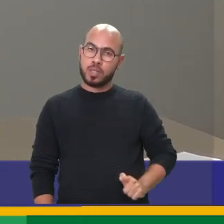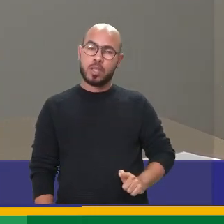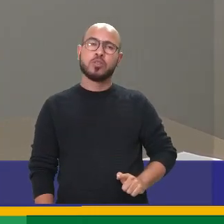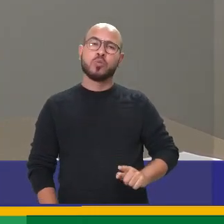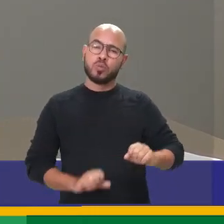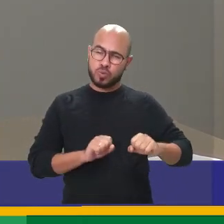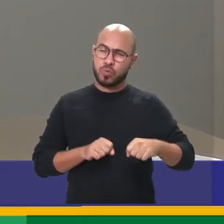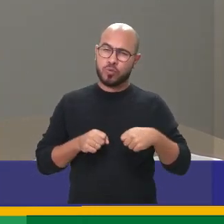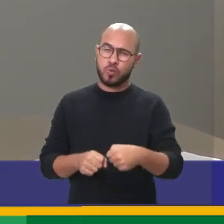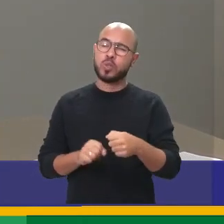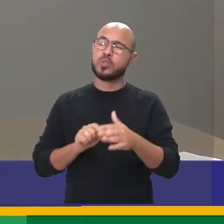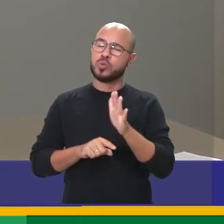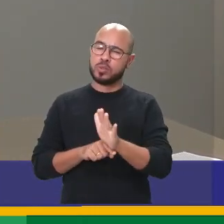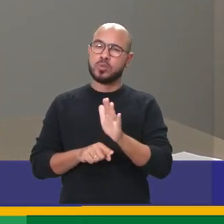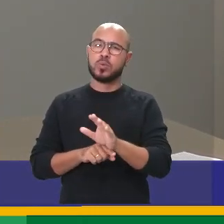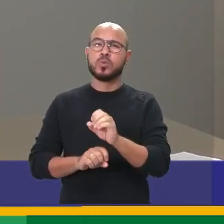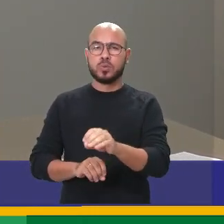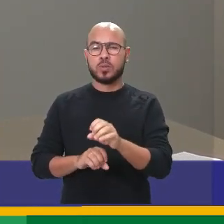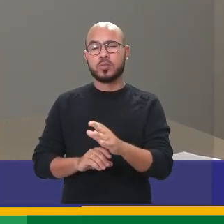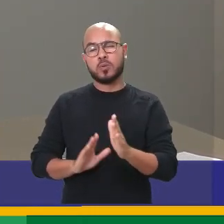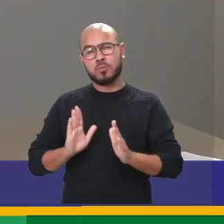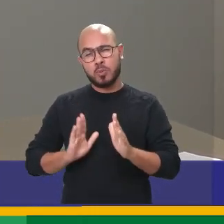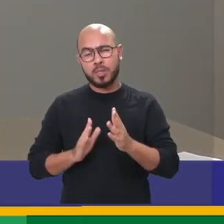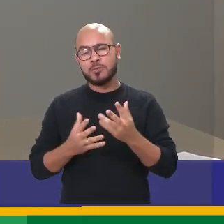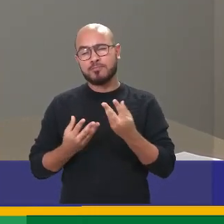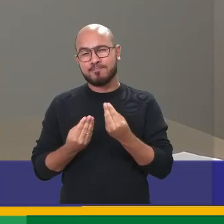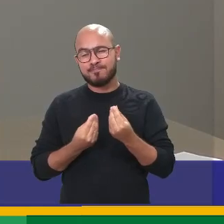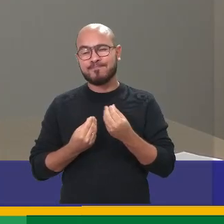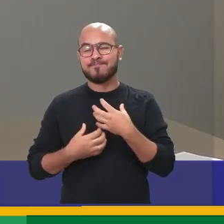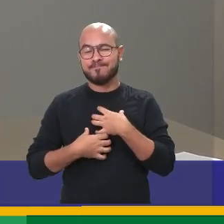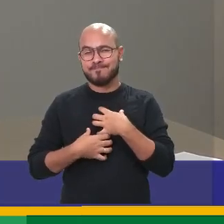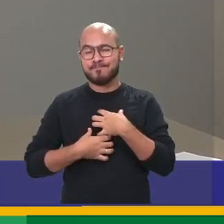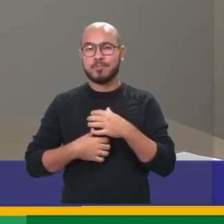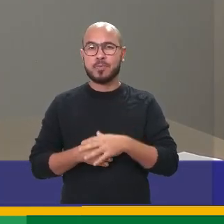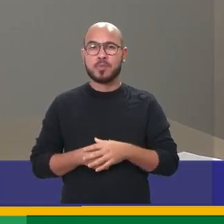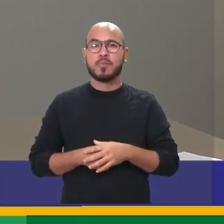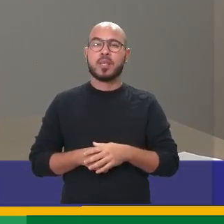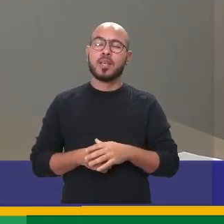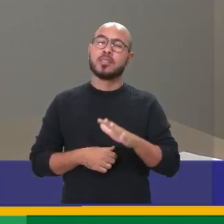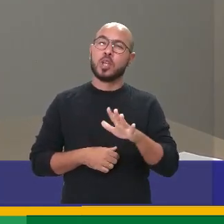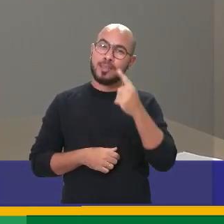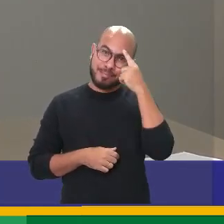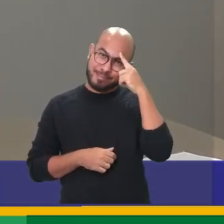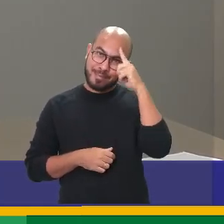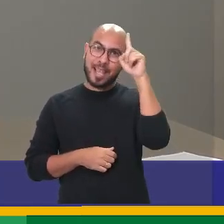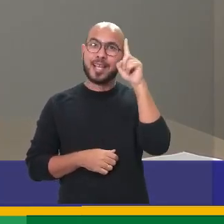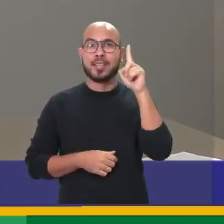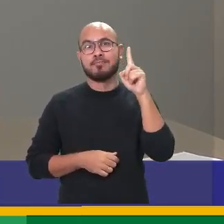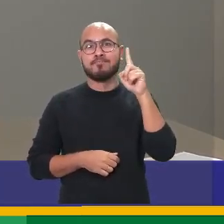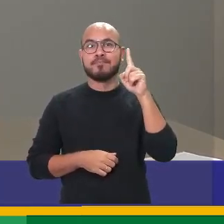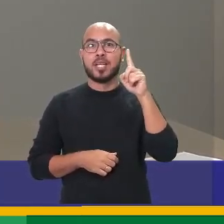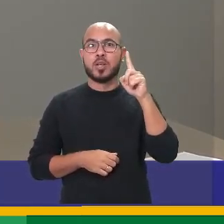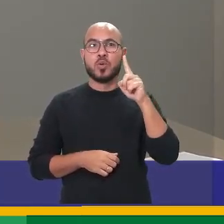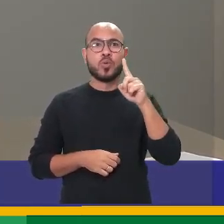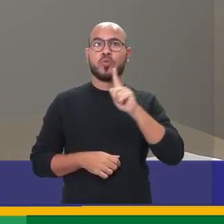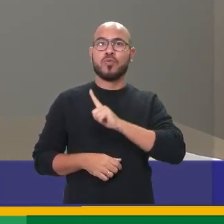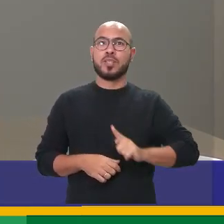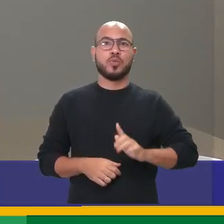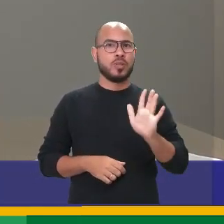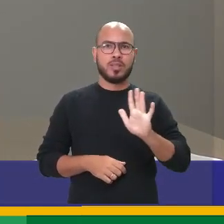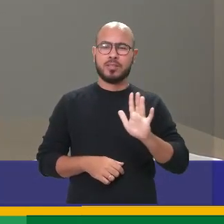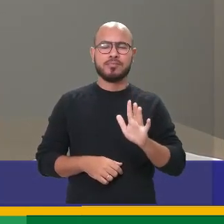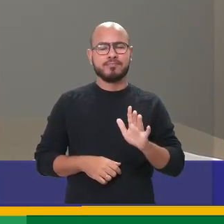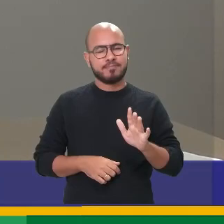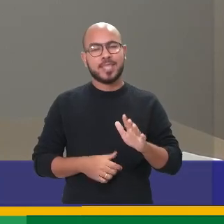momento sensível então na realidade não foi uma ideia do governador do do grupo não foi da professora Fátima um